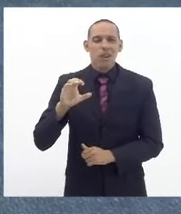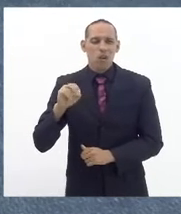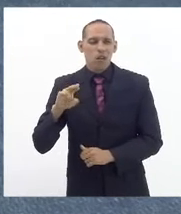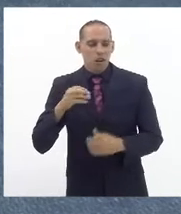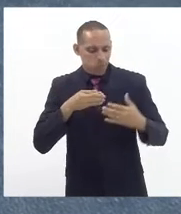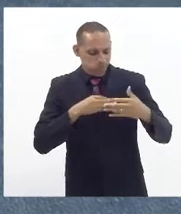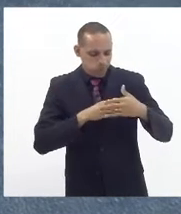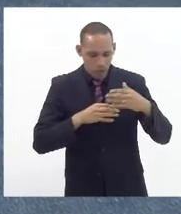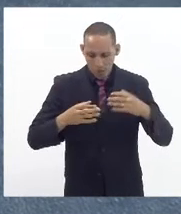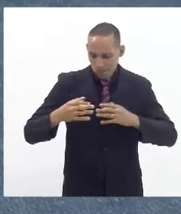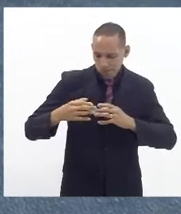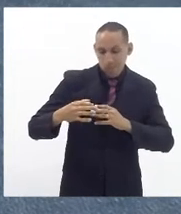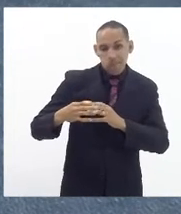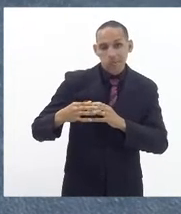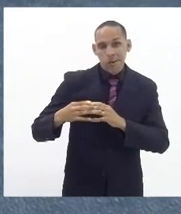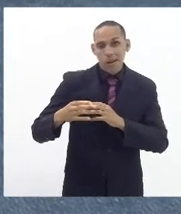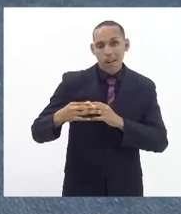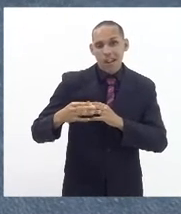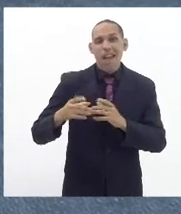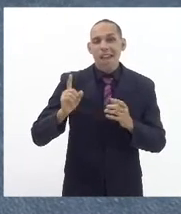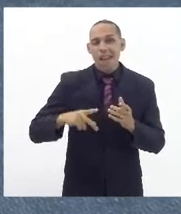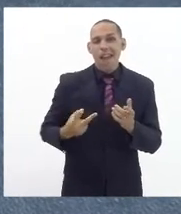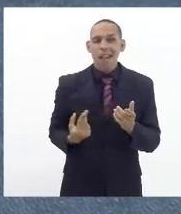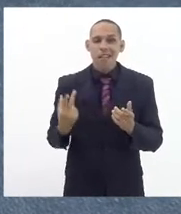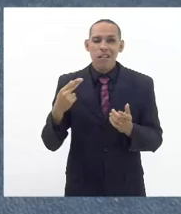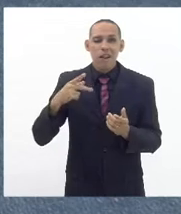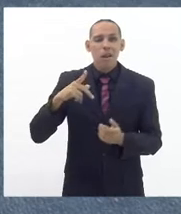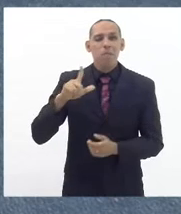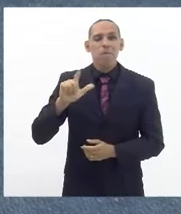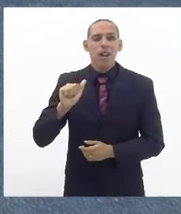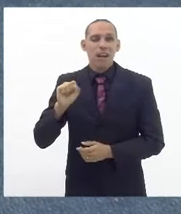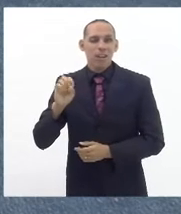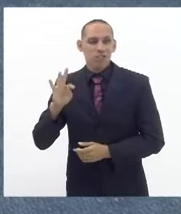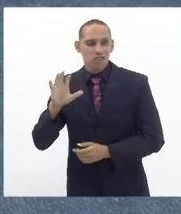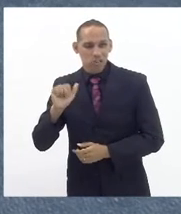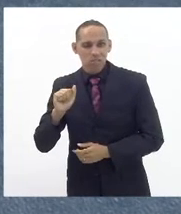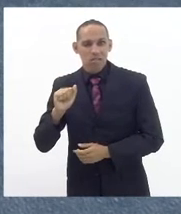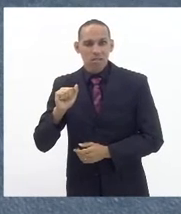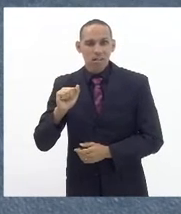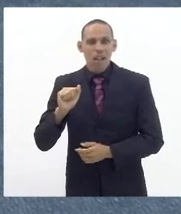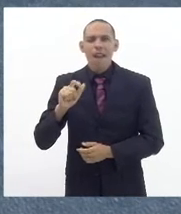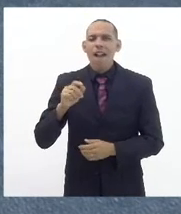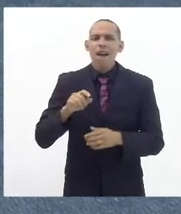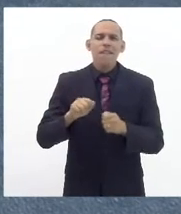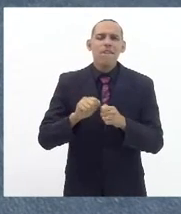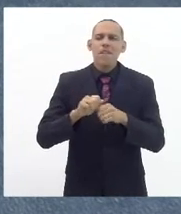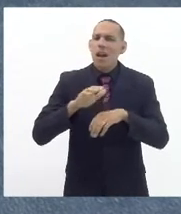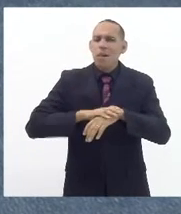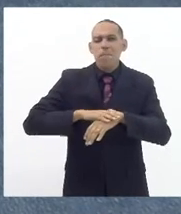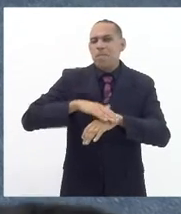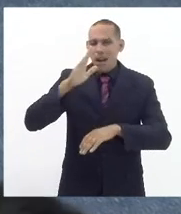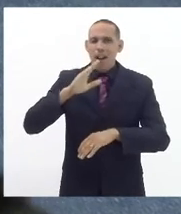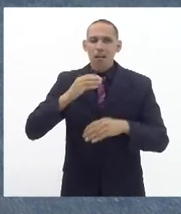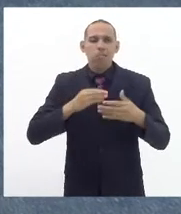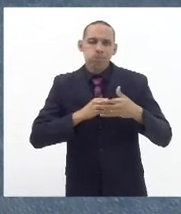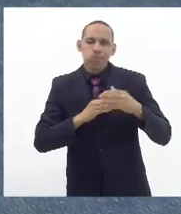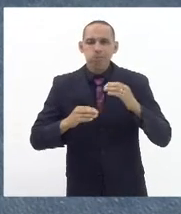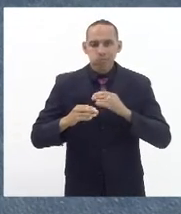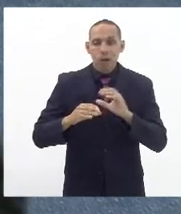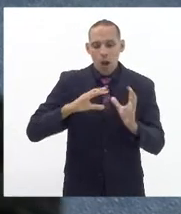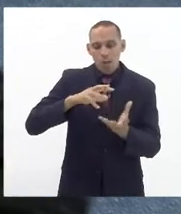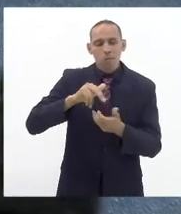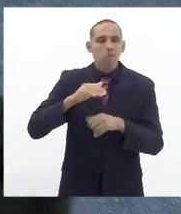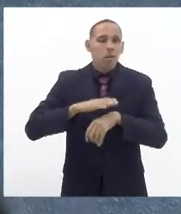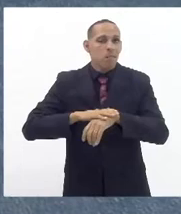essa doença, a cirurgia plástica, é a mais realizada no mundo, é a do implante de silicone.